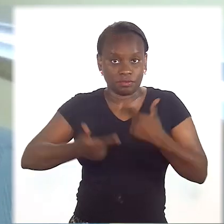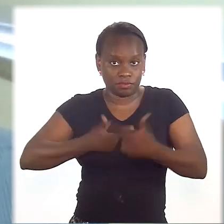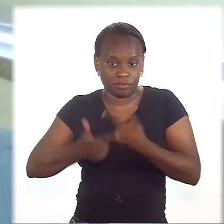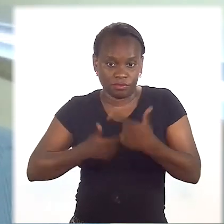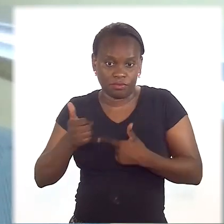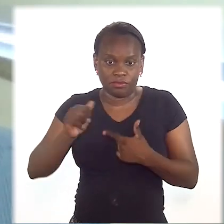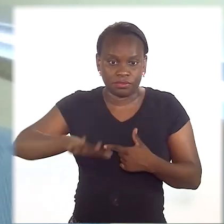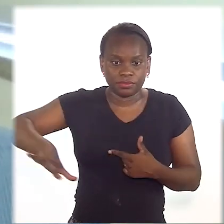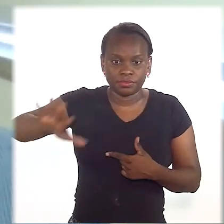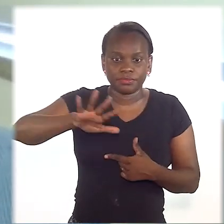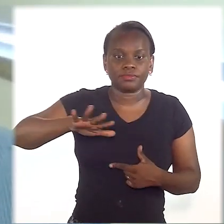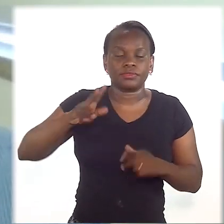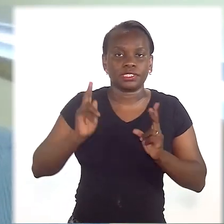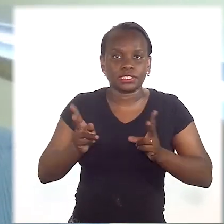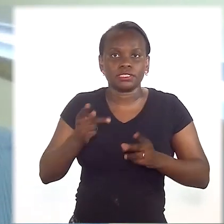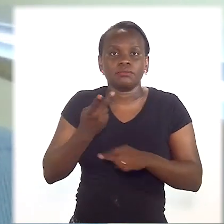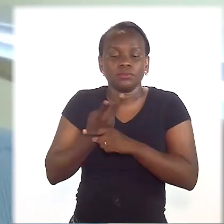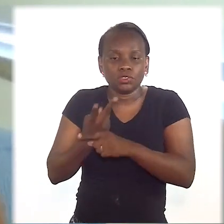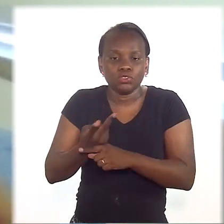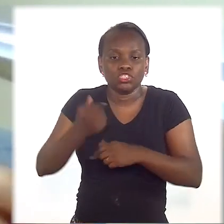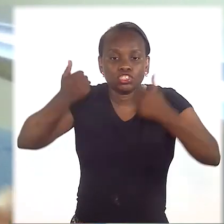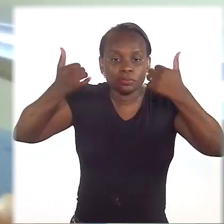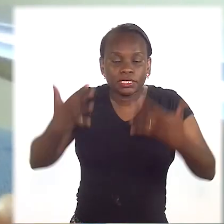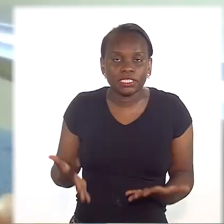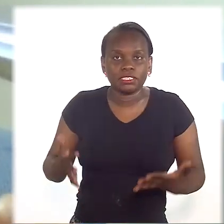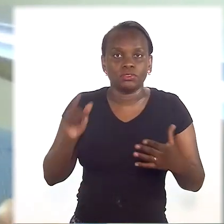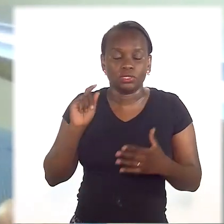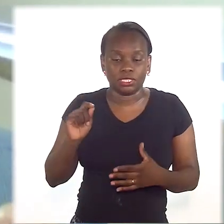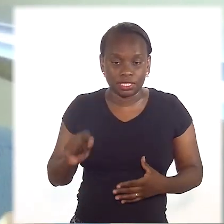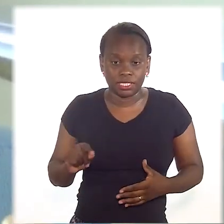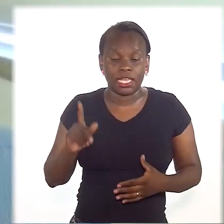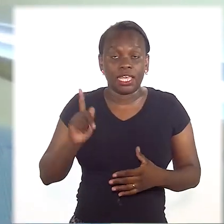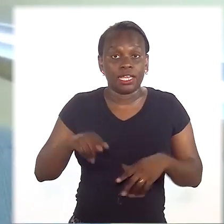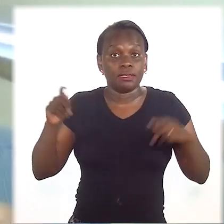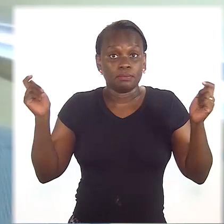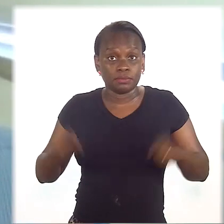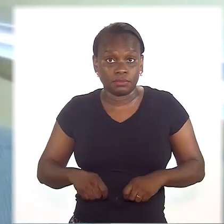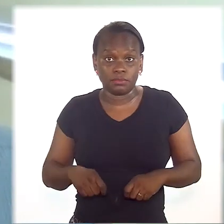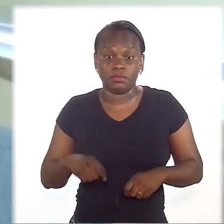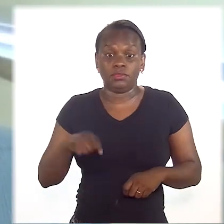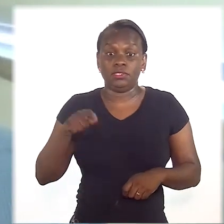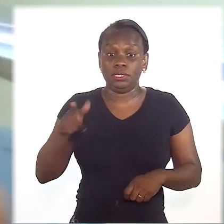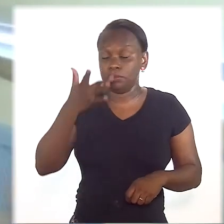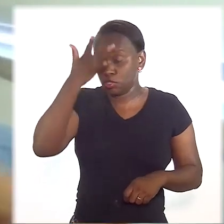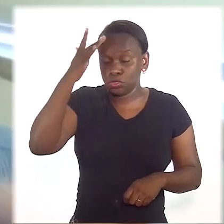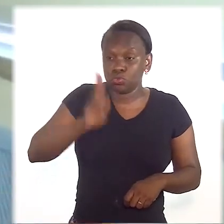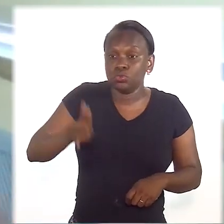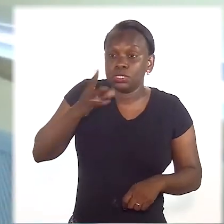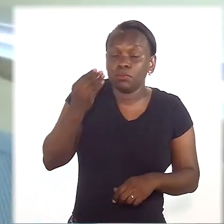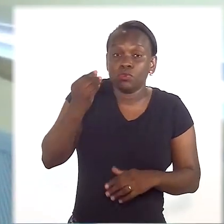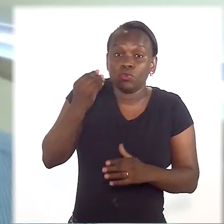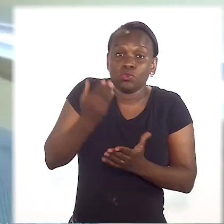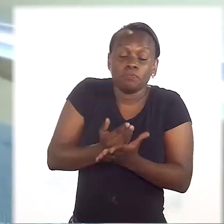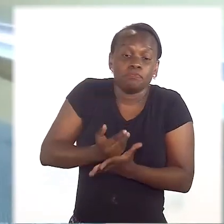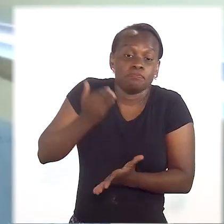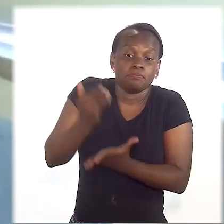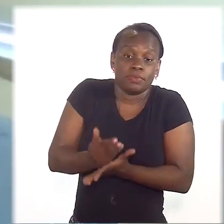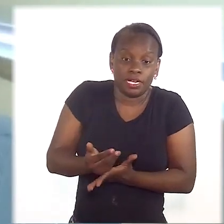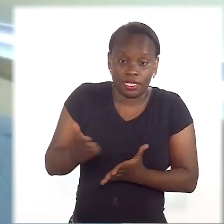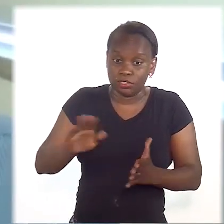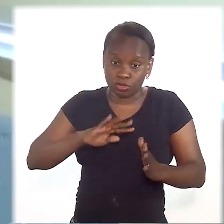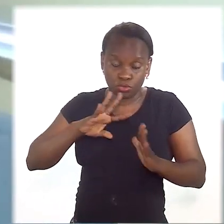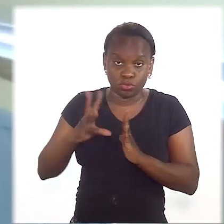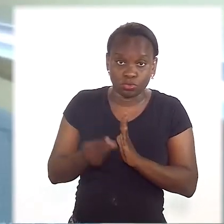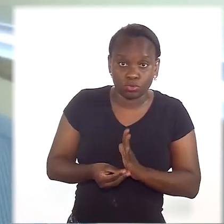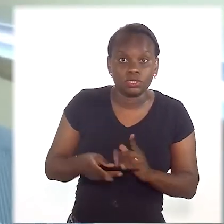que trabalhamos nessa área, sempre procuramos levantar é a possibilidade do abuso da substância na